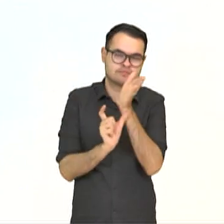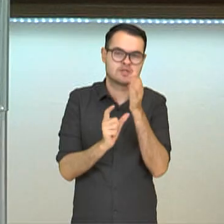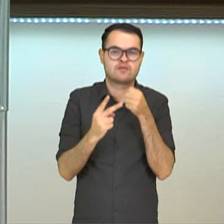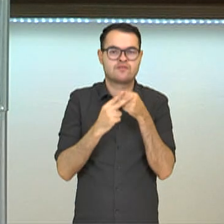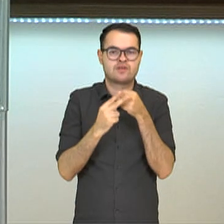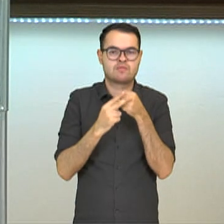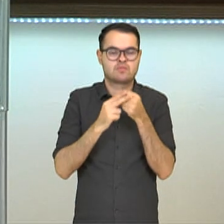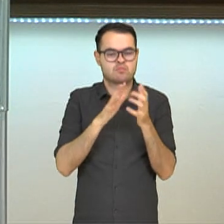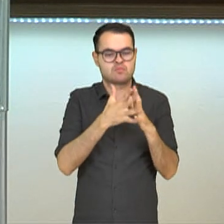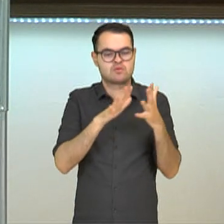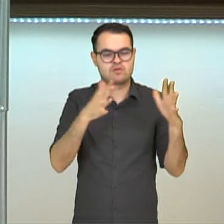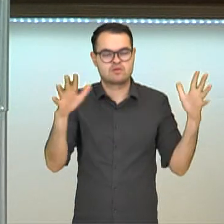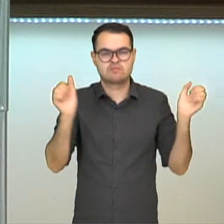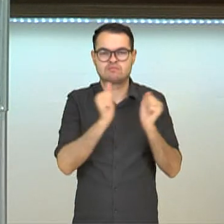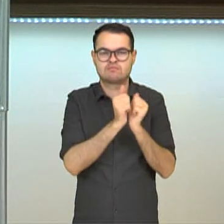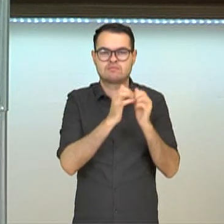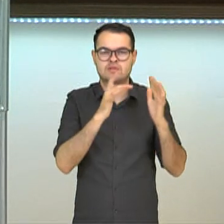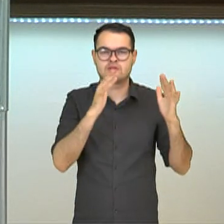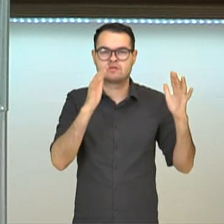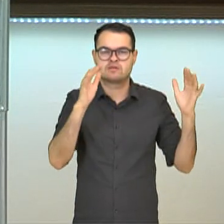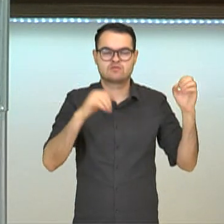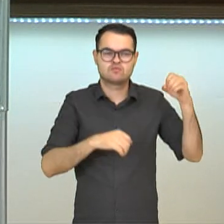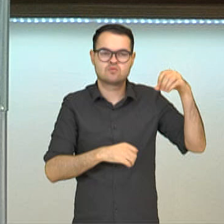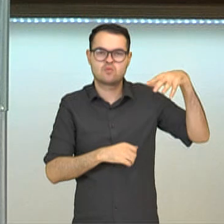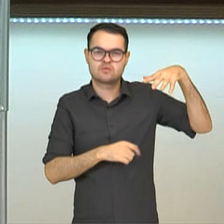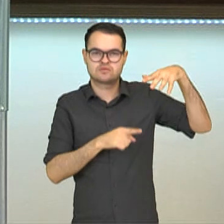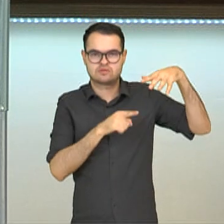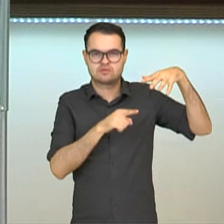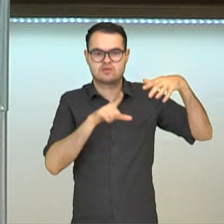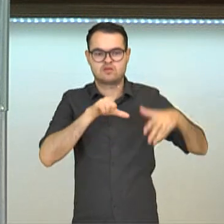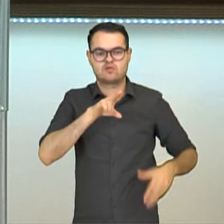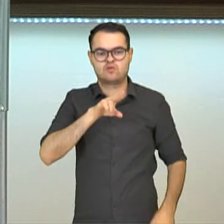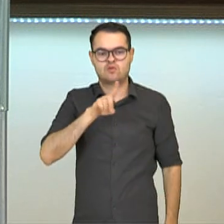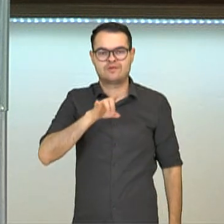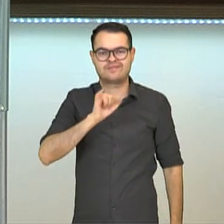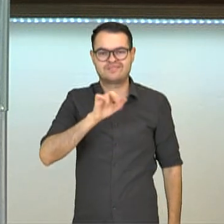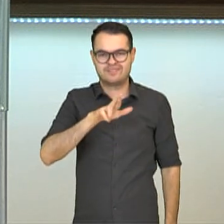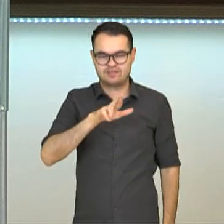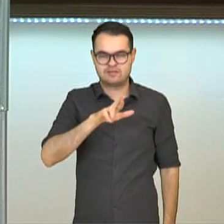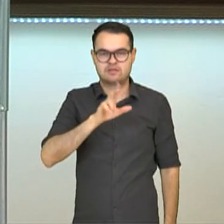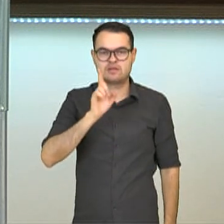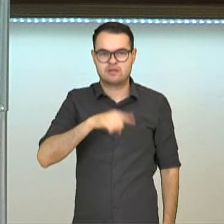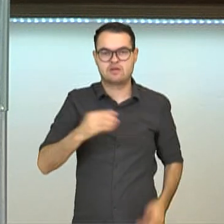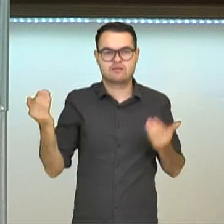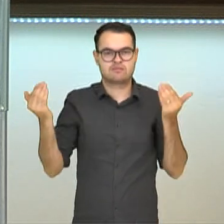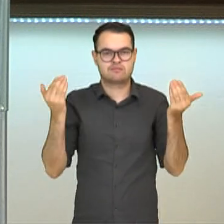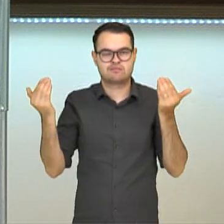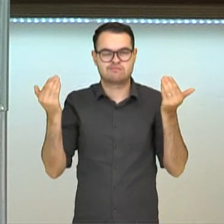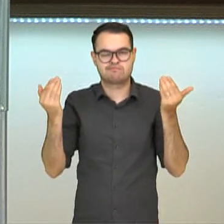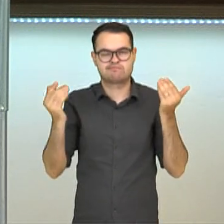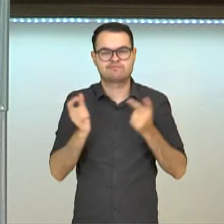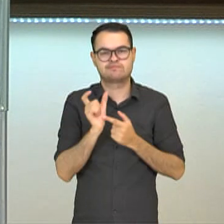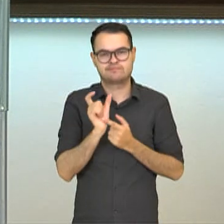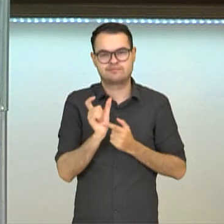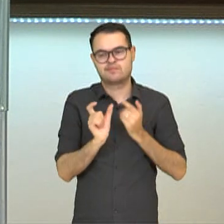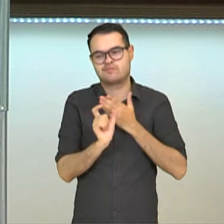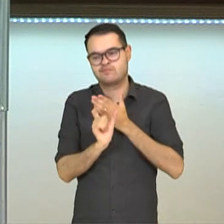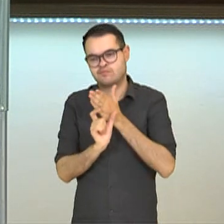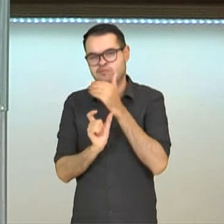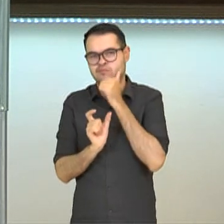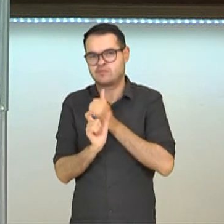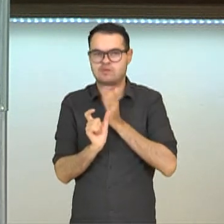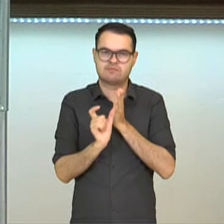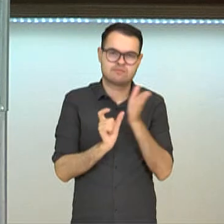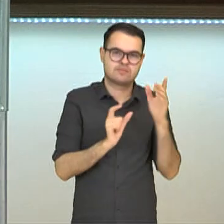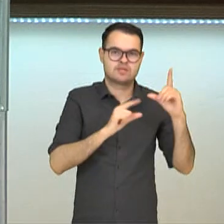vem de brilhar, de emanar luz. Então, mais uma vez, a comparação que o eu lírico faz entre a mulher e a